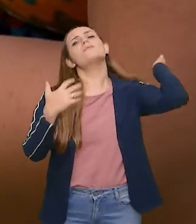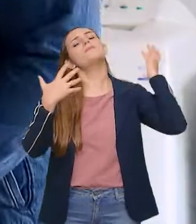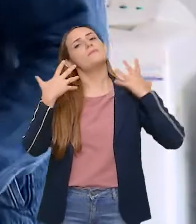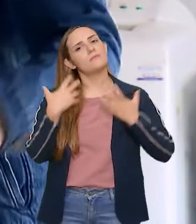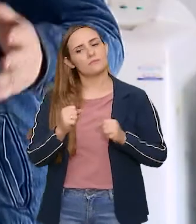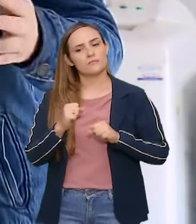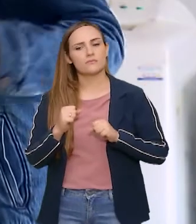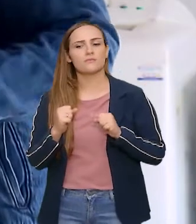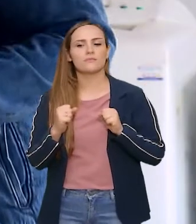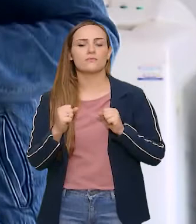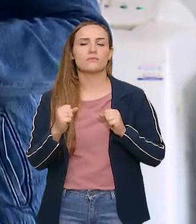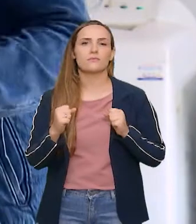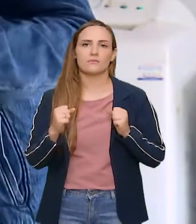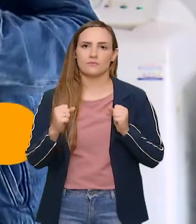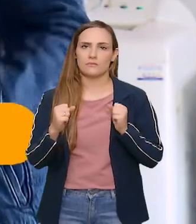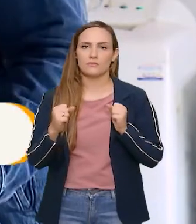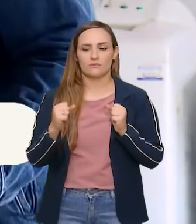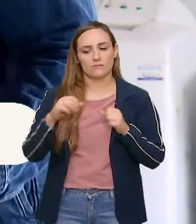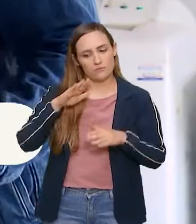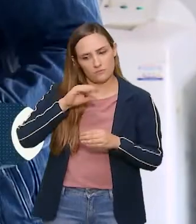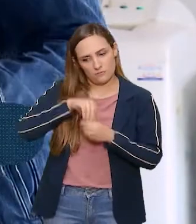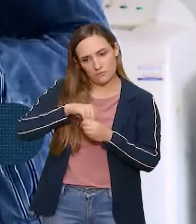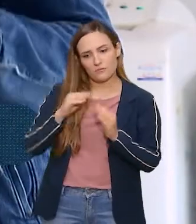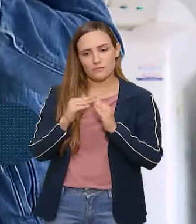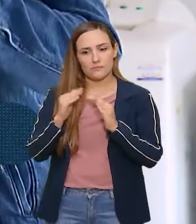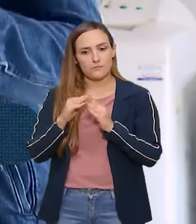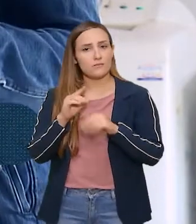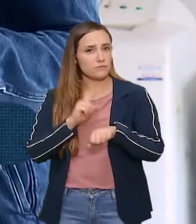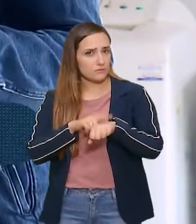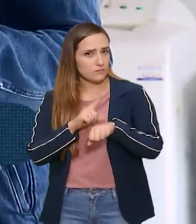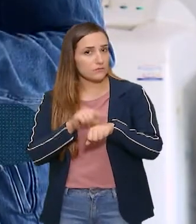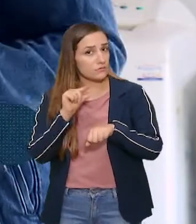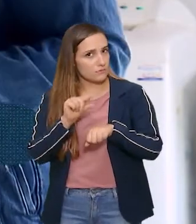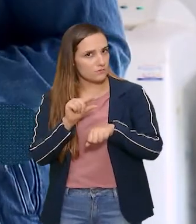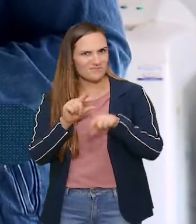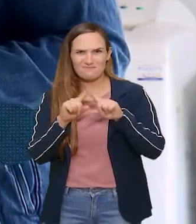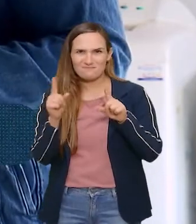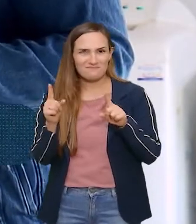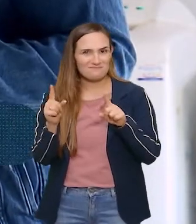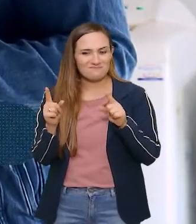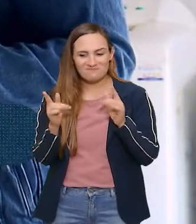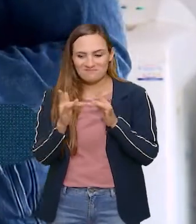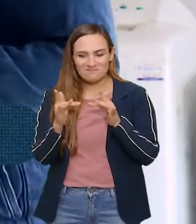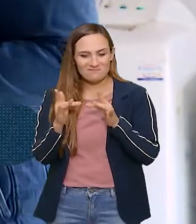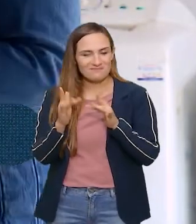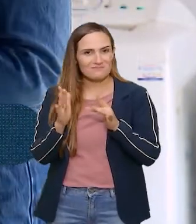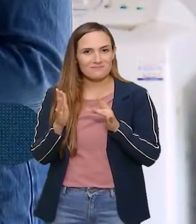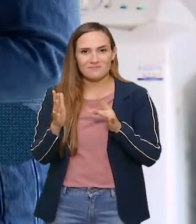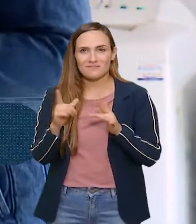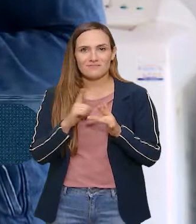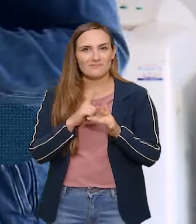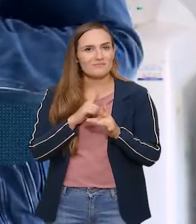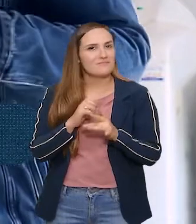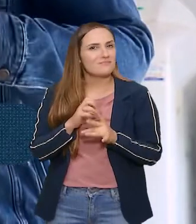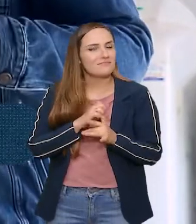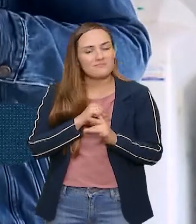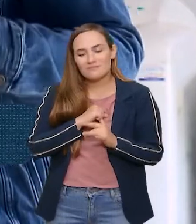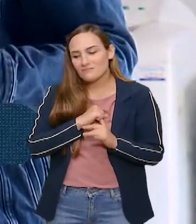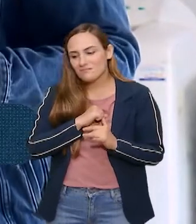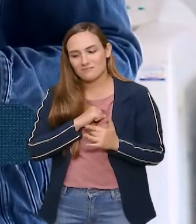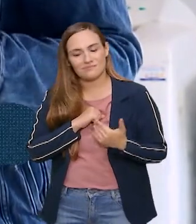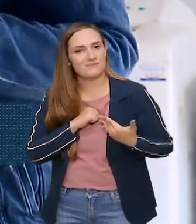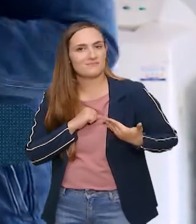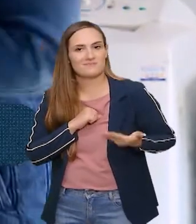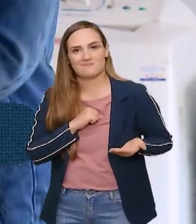destino. Era para ser um lar temporário, mas você já deve imaginar o rumo dessa história, né? Em pouco tempo de convivência